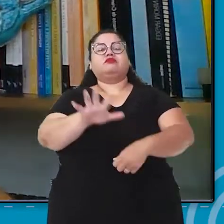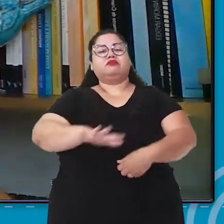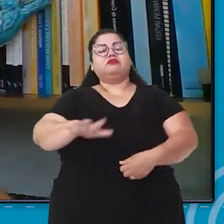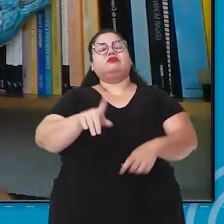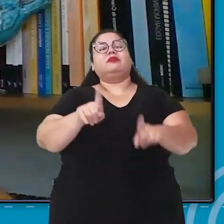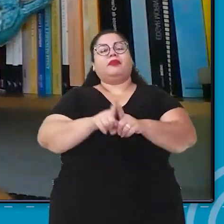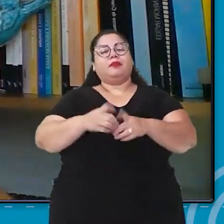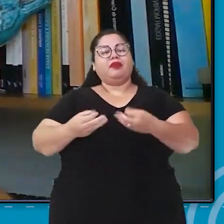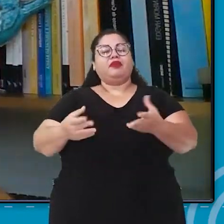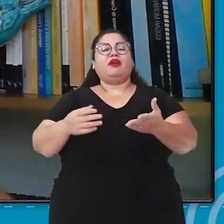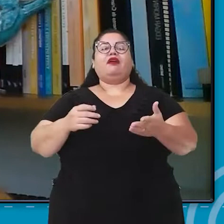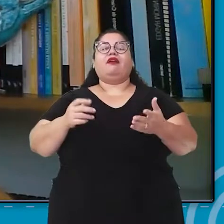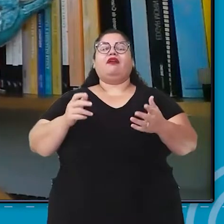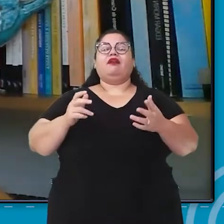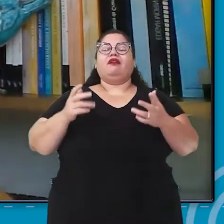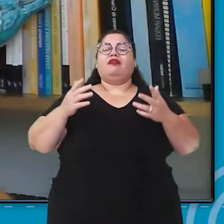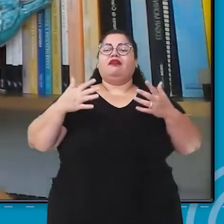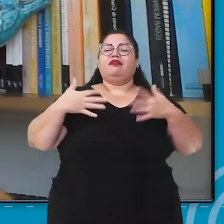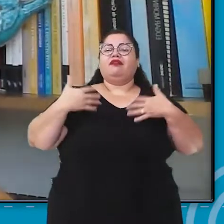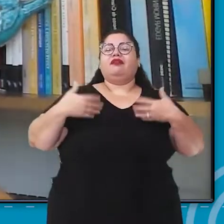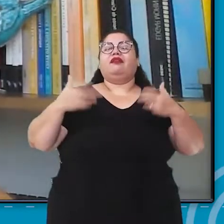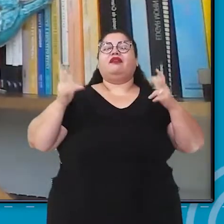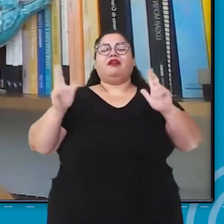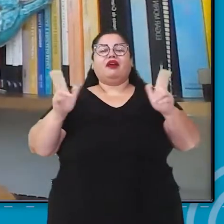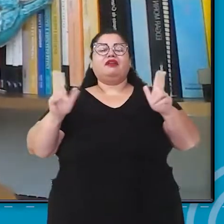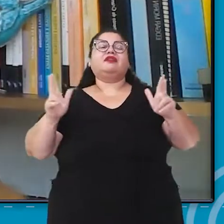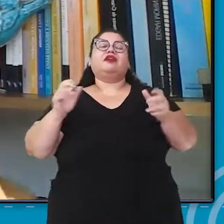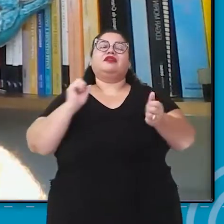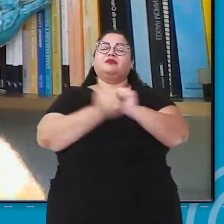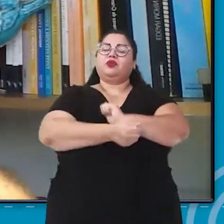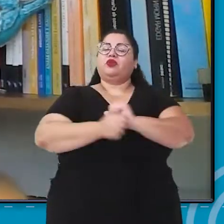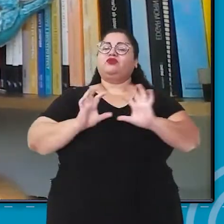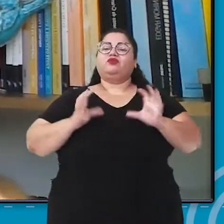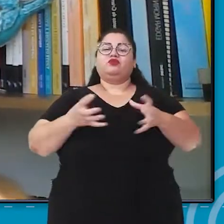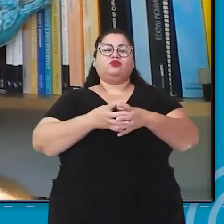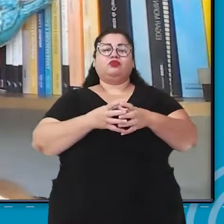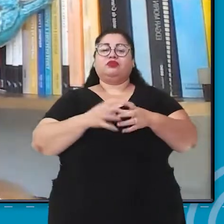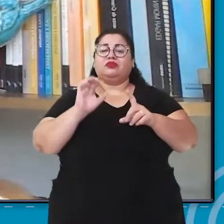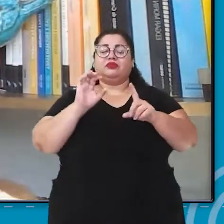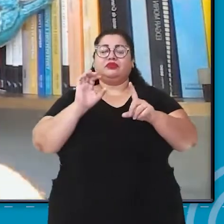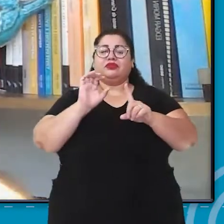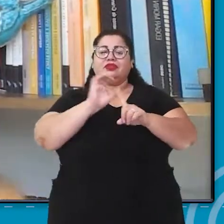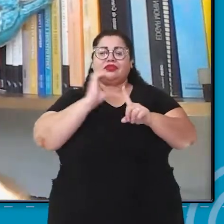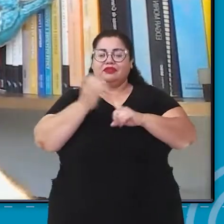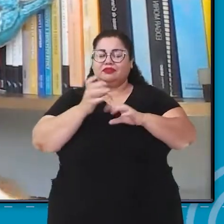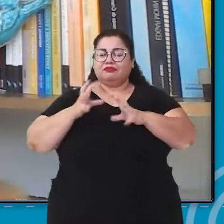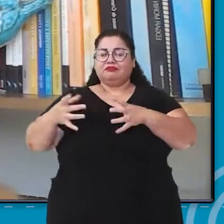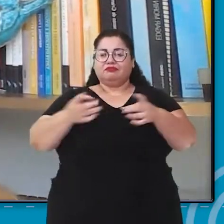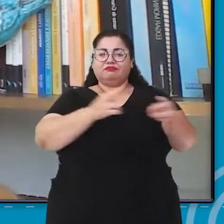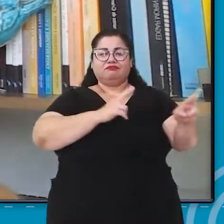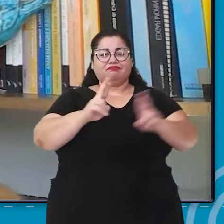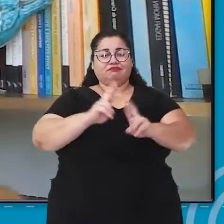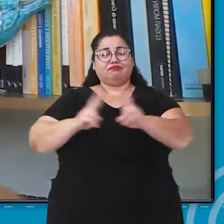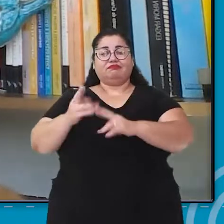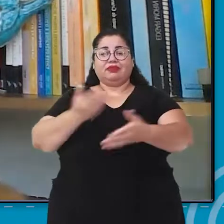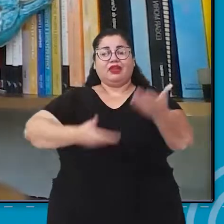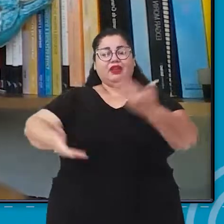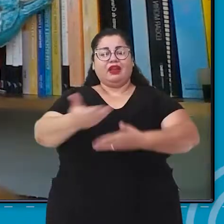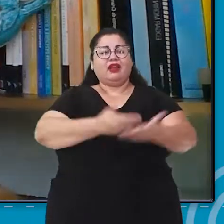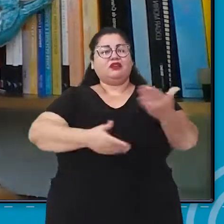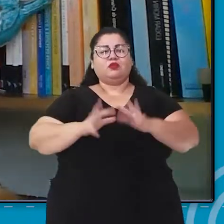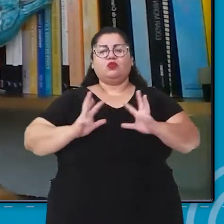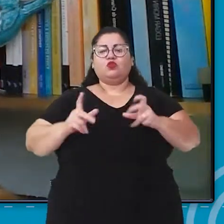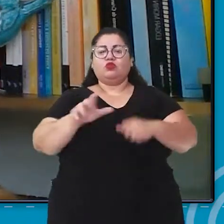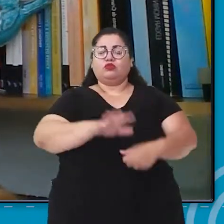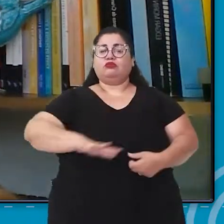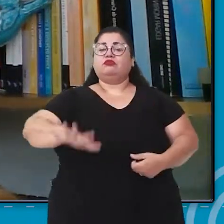espaço onde promove também lazer, o esporte e toda a vida comunitária presente nas relações entre essas pessoas